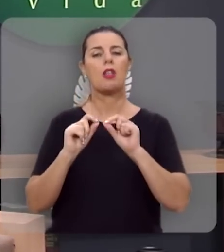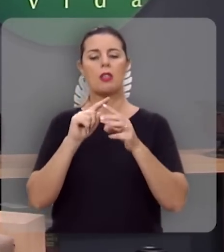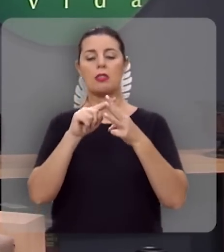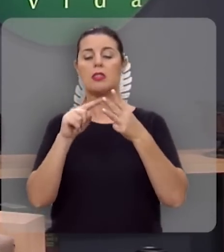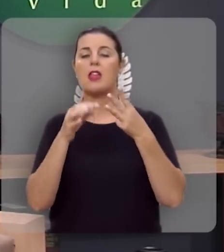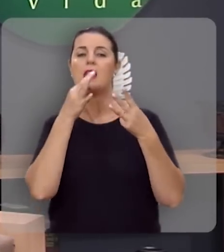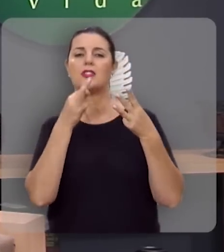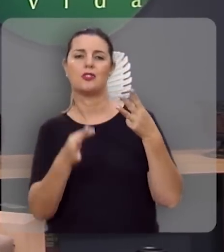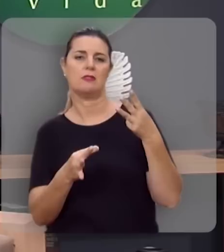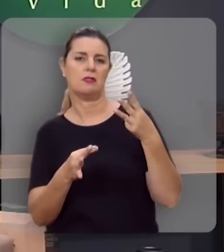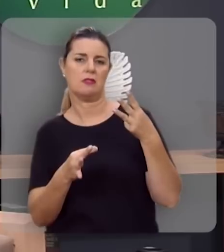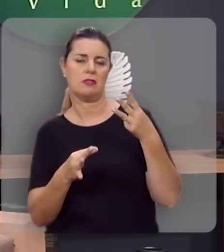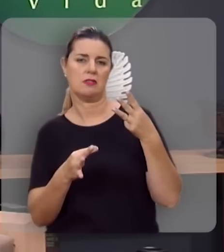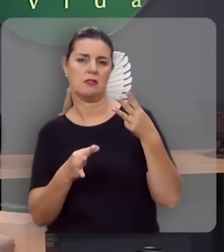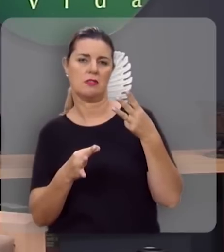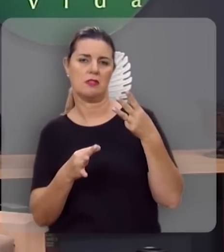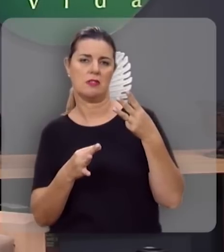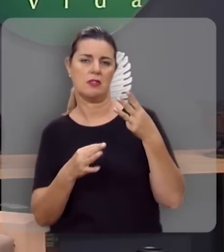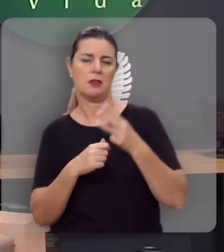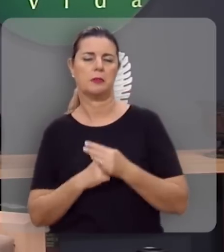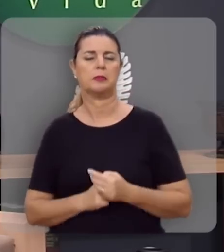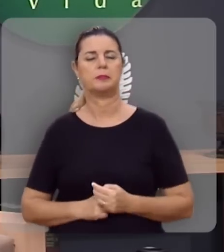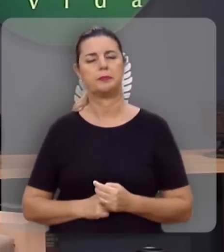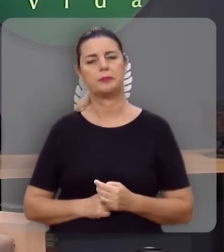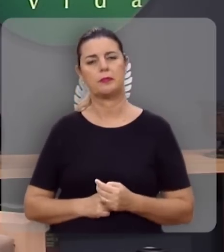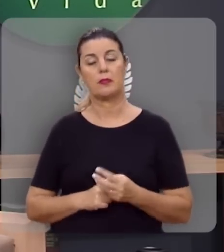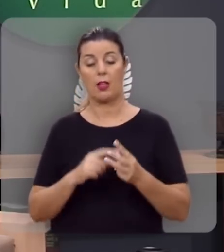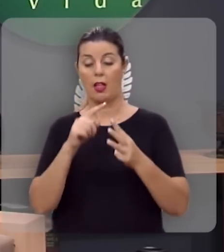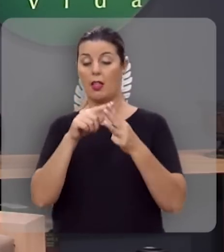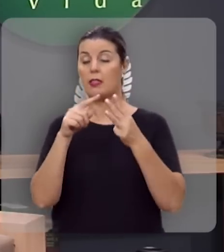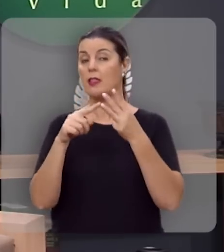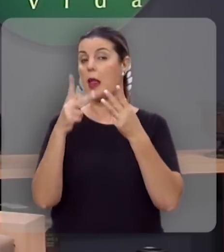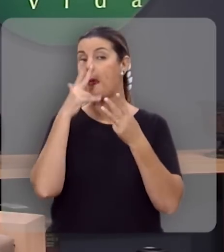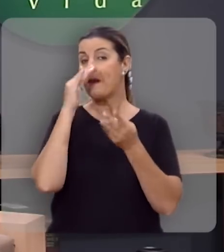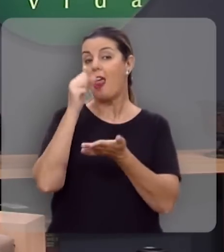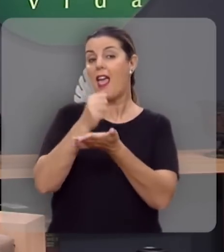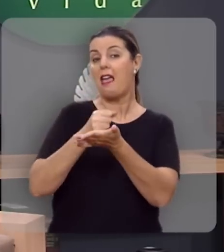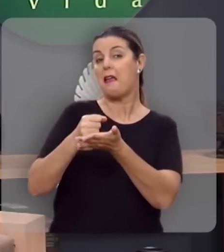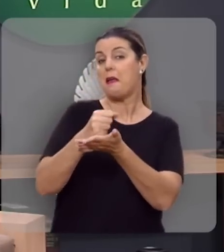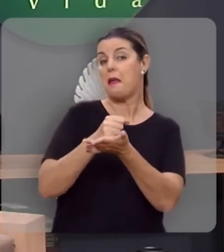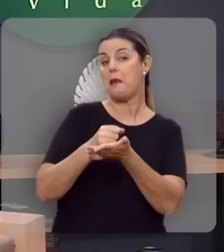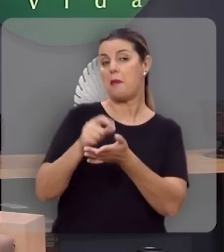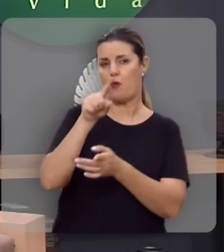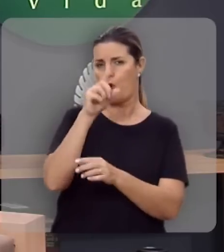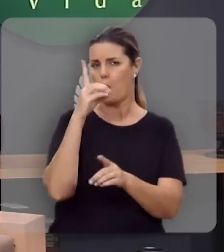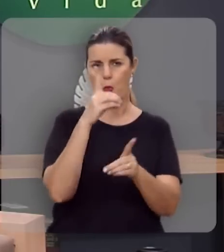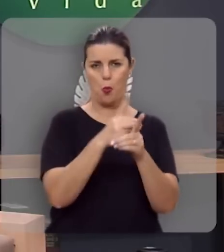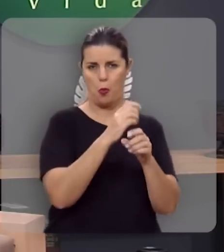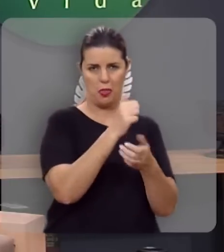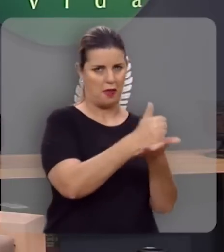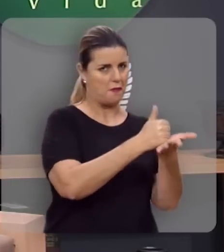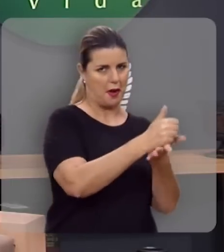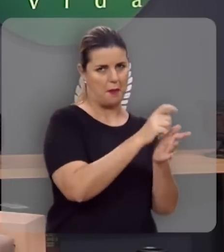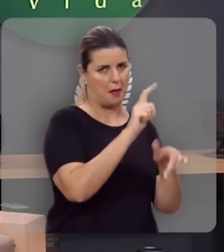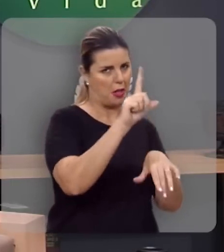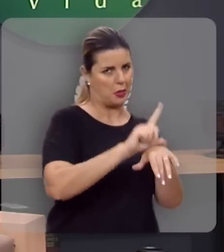três dicas, eu diria, três remédios que você não vai achar na